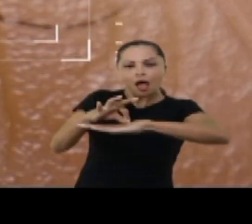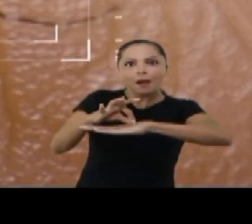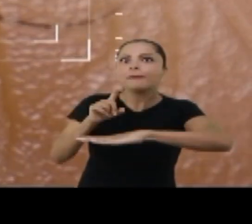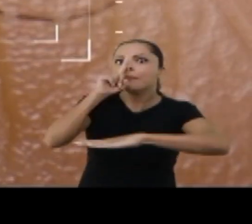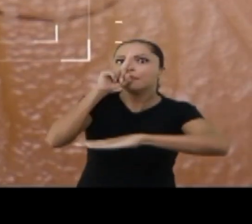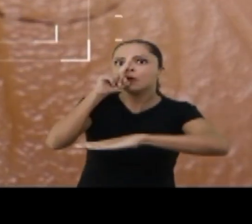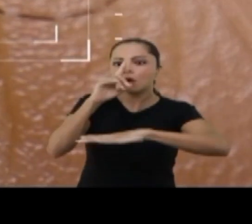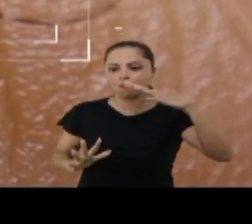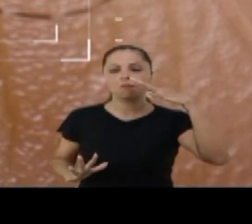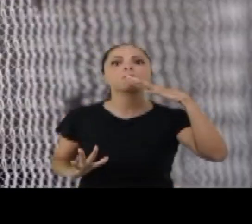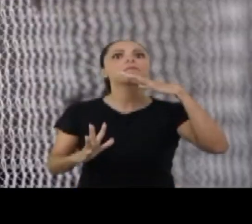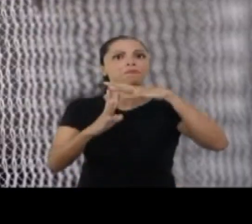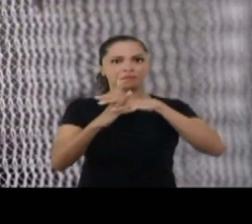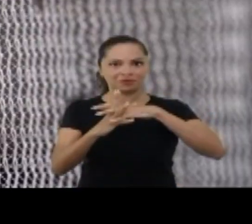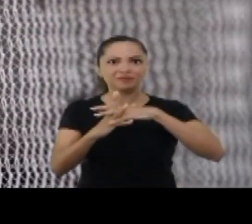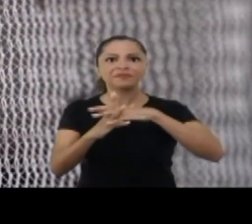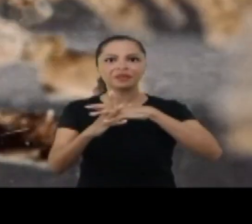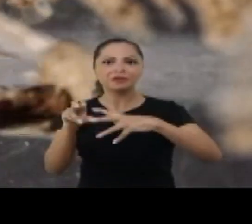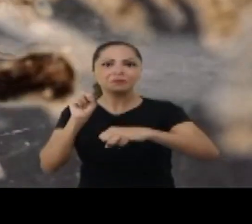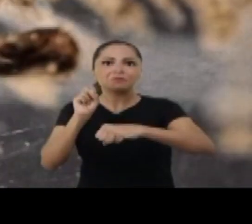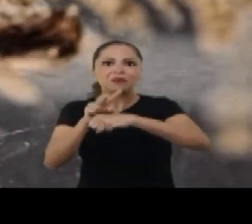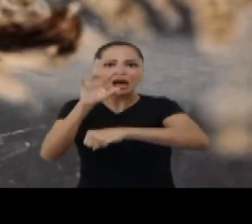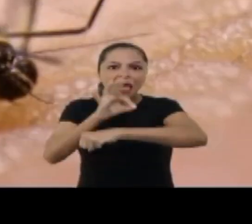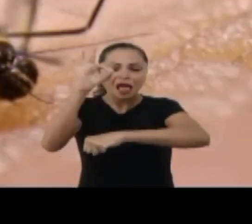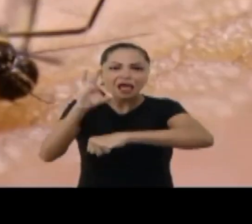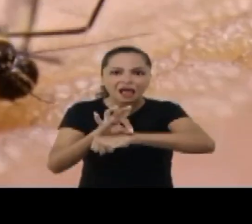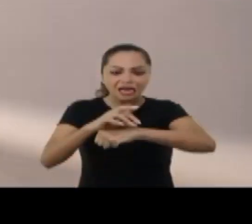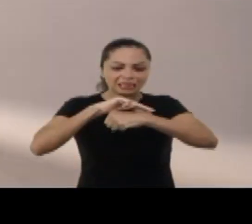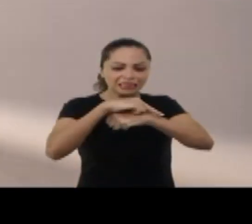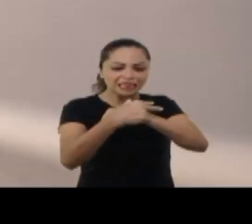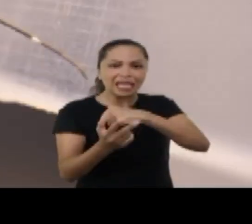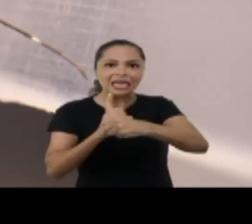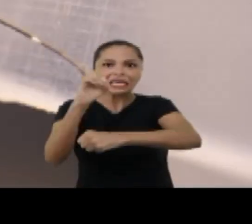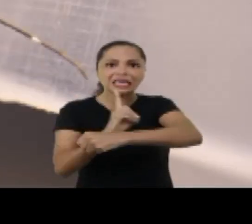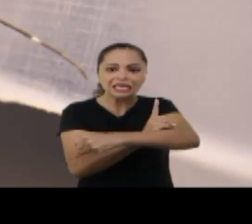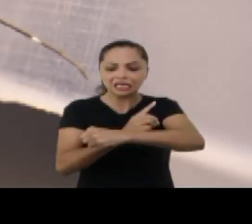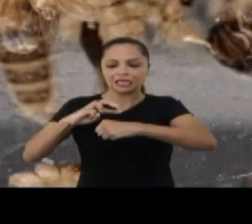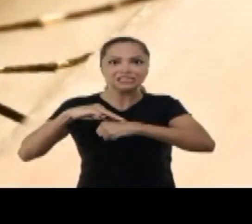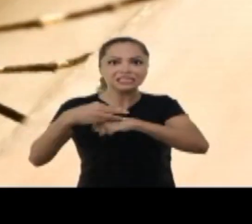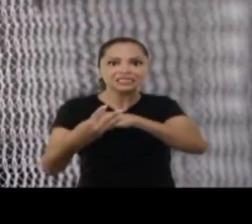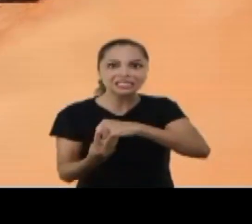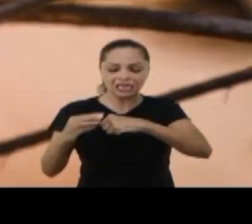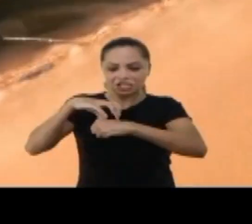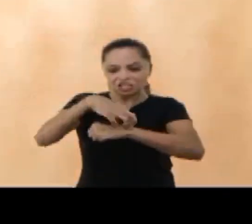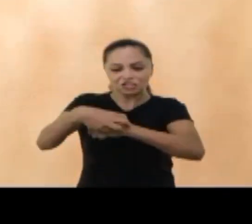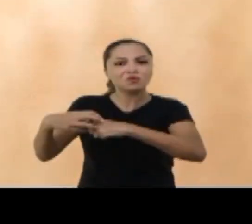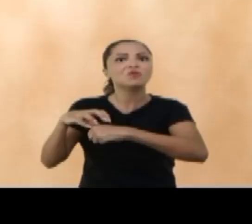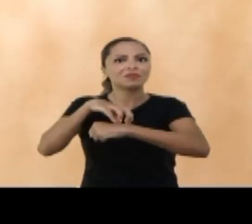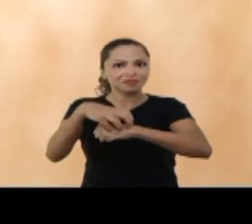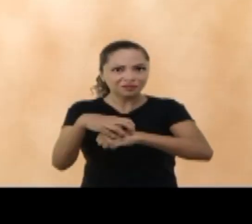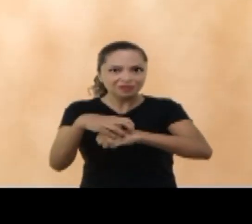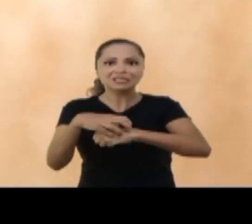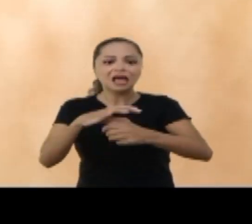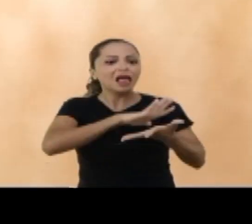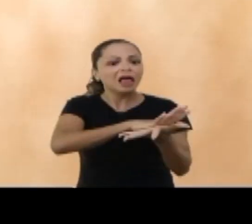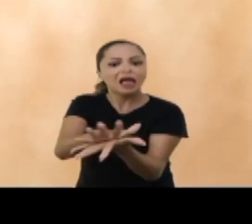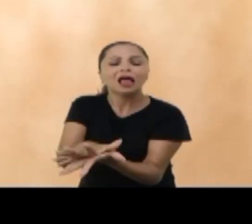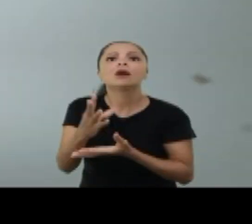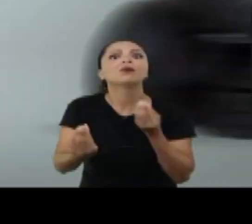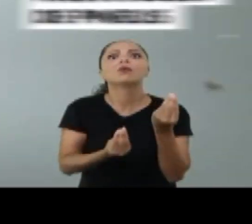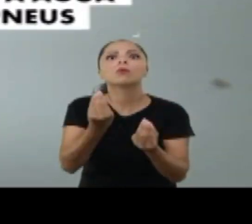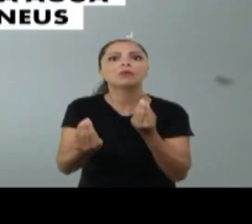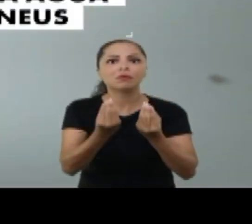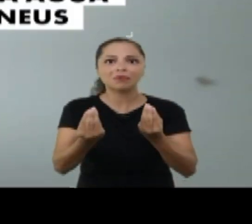É o mosquito. Ele pode transmitir a dengue, zika, chikungunya. Para acabar com o